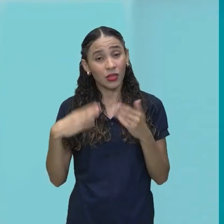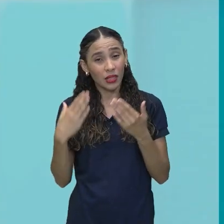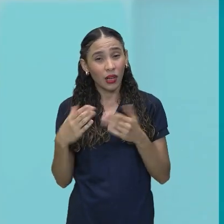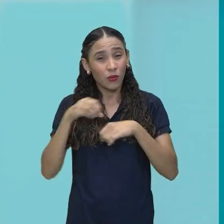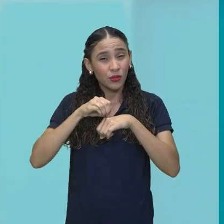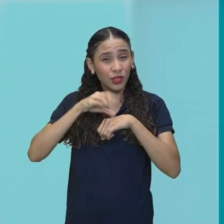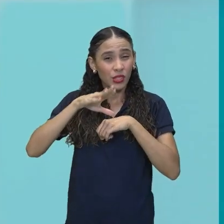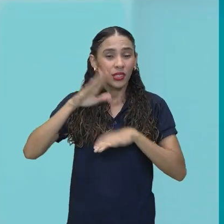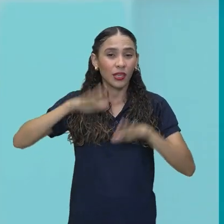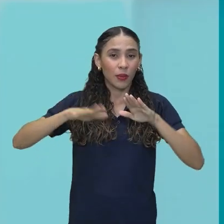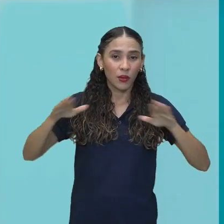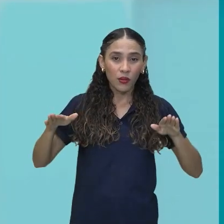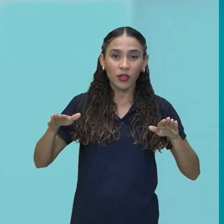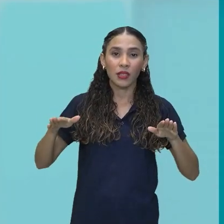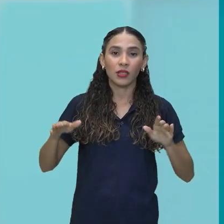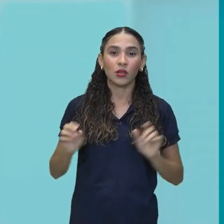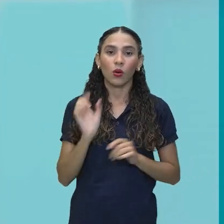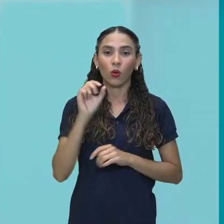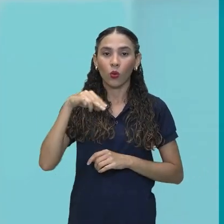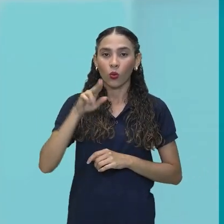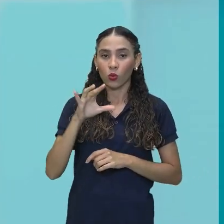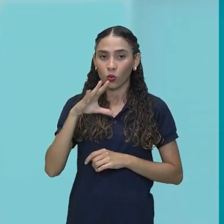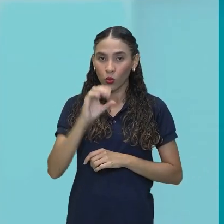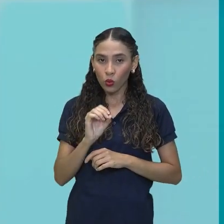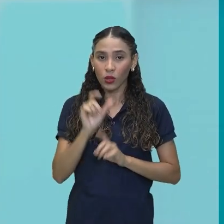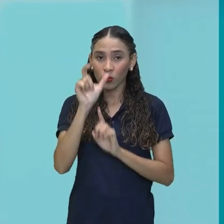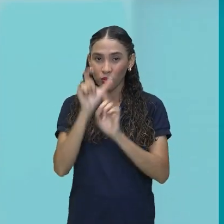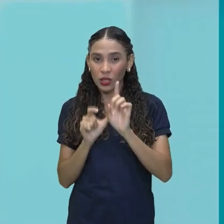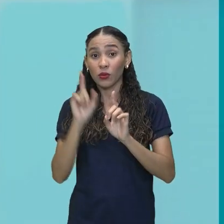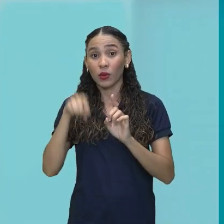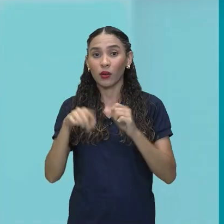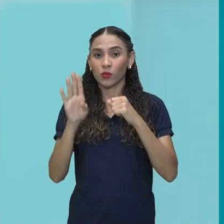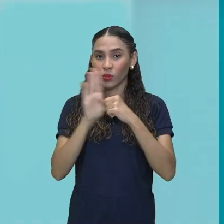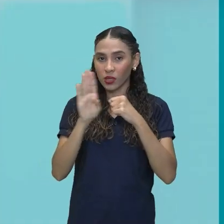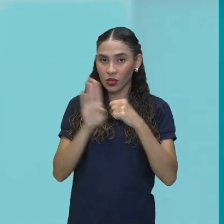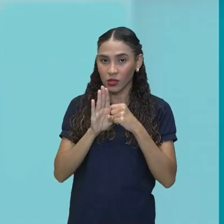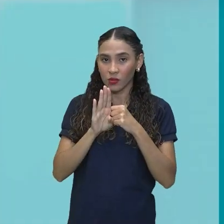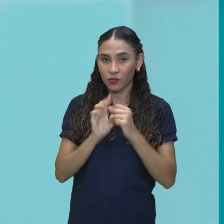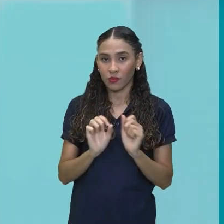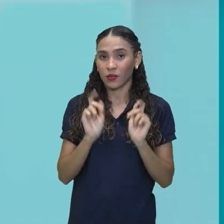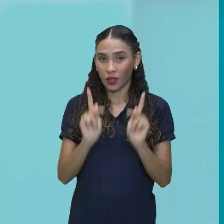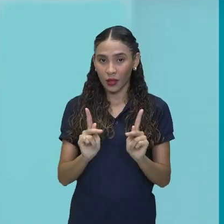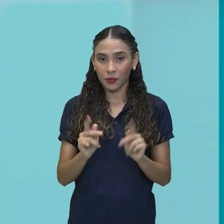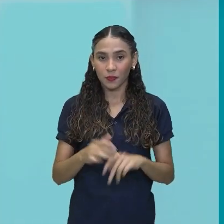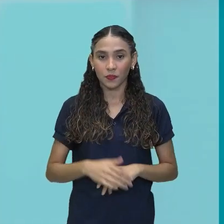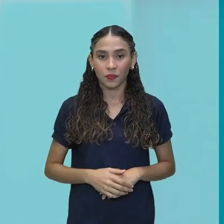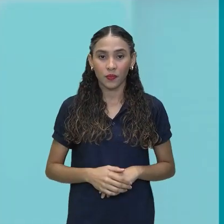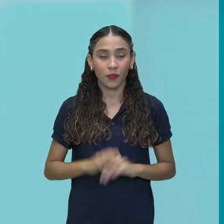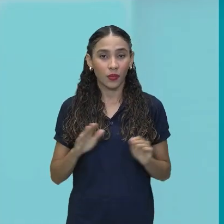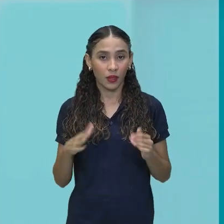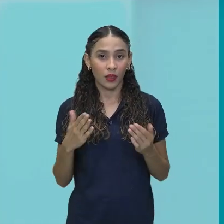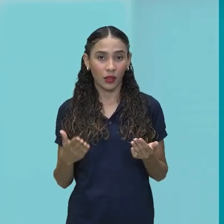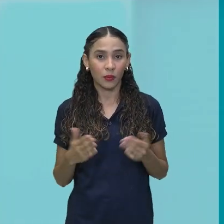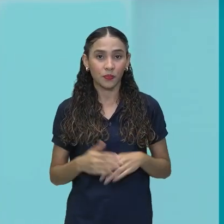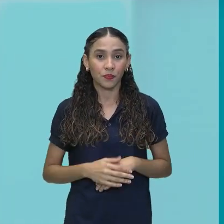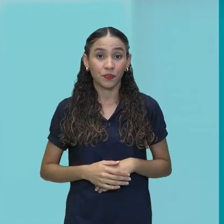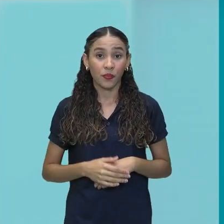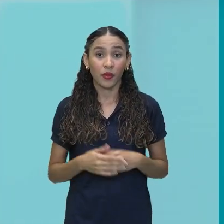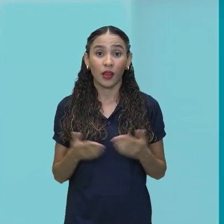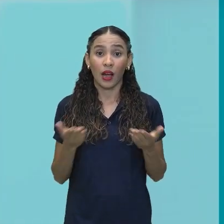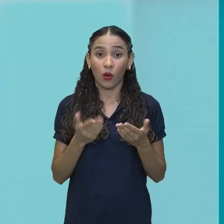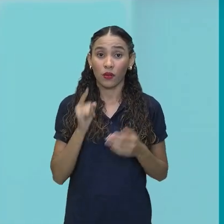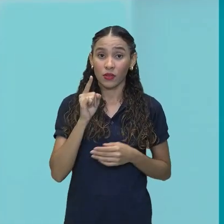maioria das vezes, o núcleo de um sujeito é um substantivo. Tá bom assim? E aí, agora que a gente